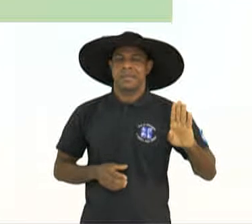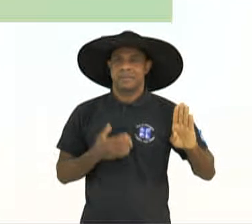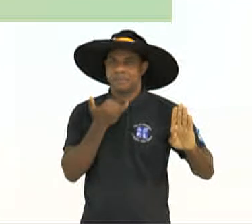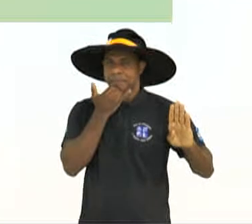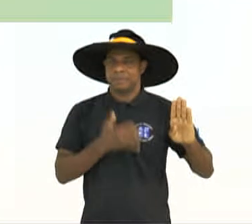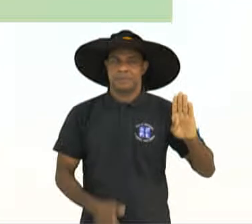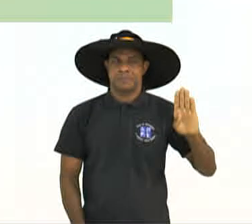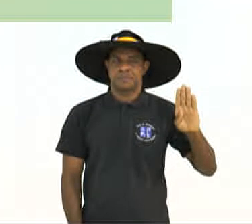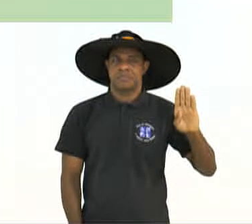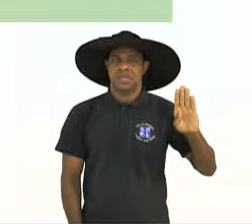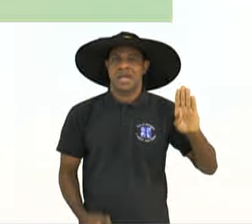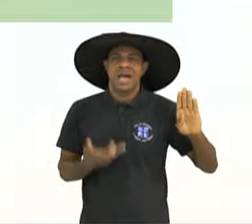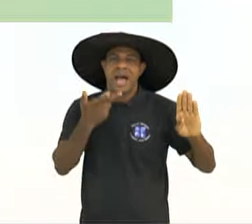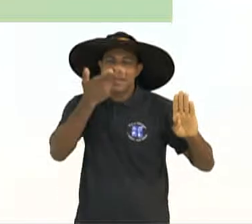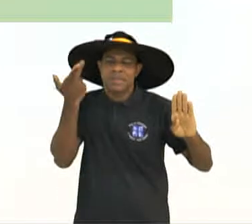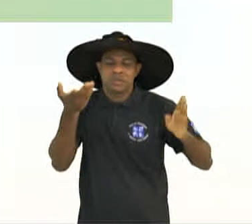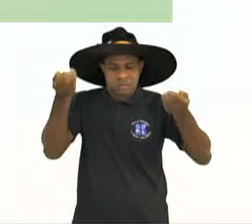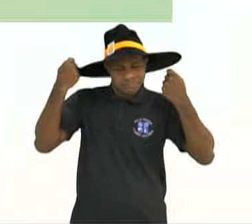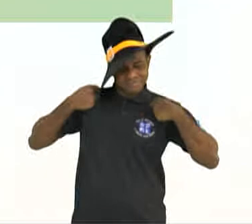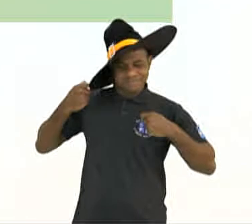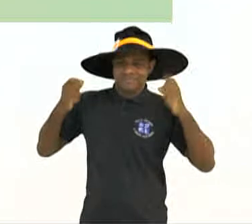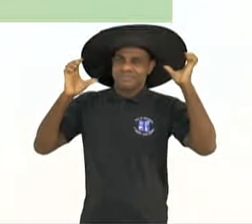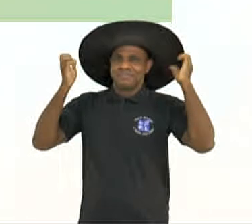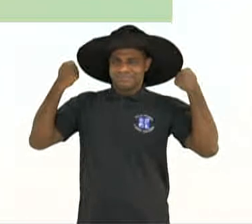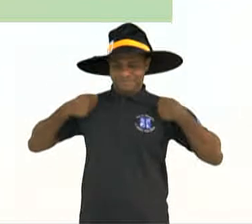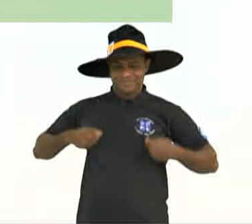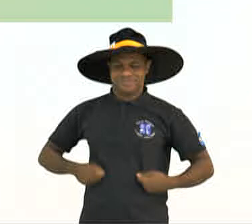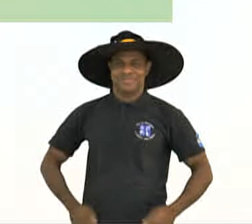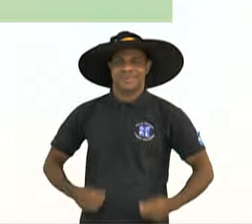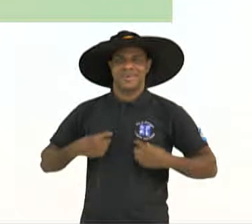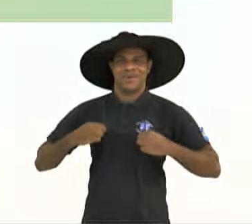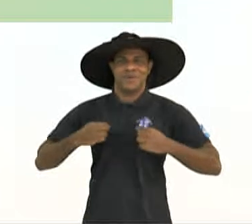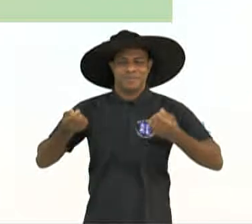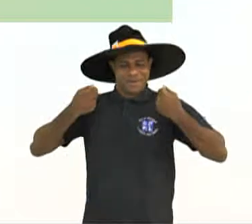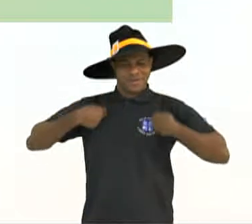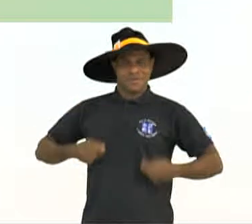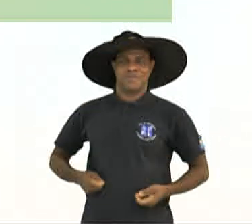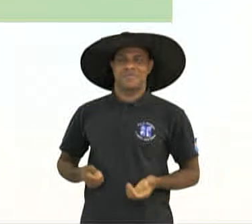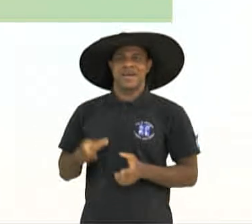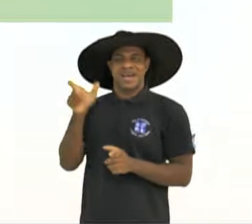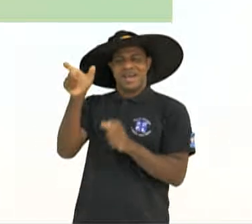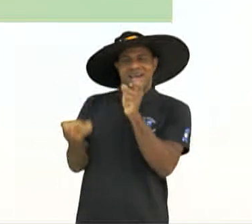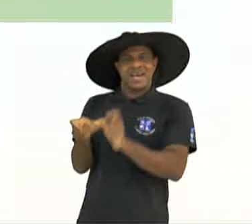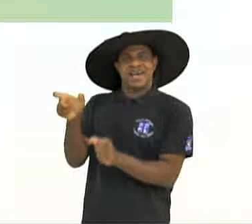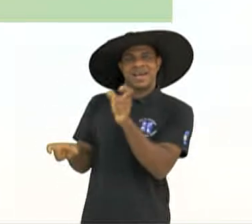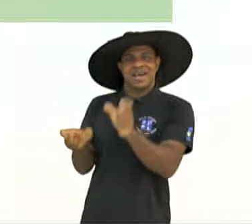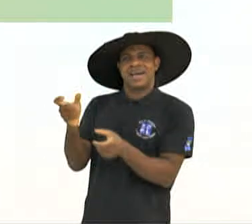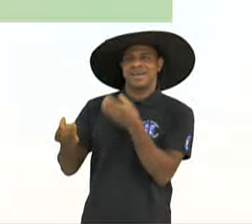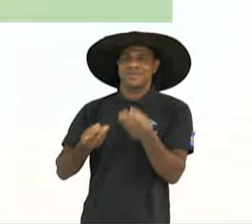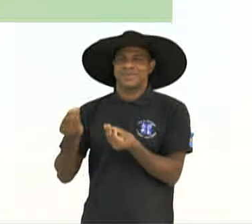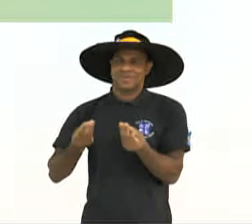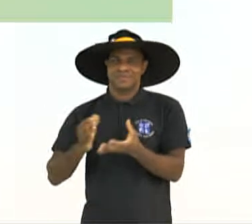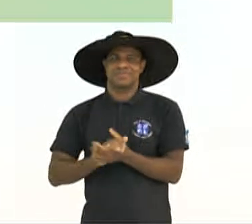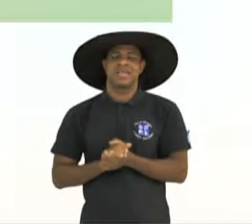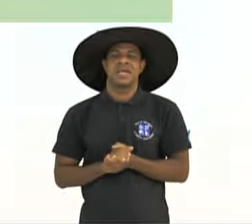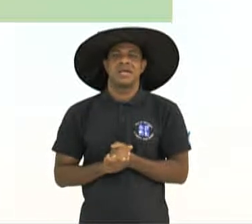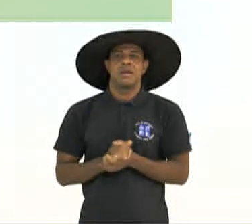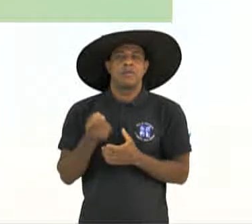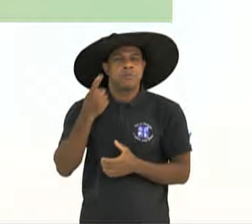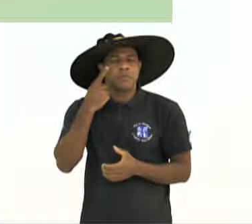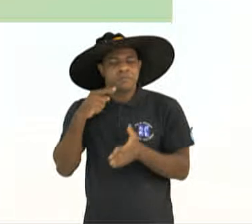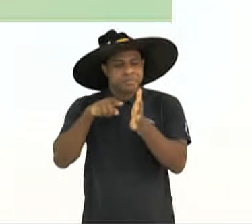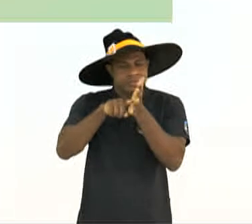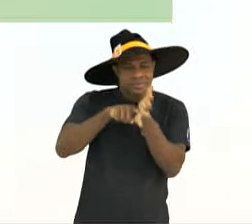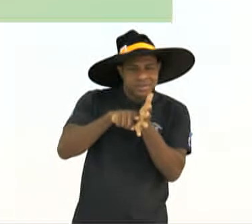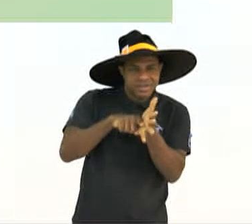As pessoas se vestem, se fantasiam, se colocam fantasias. Vamos verificar? Vou dar um tempinho para vocês e a gente já